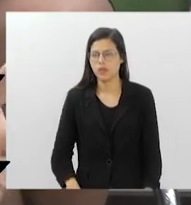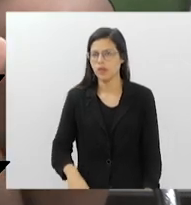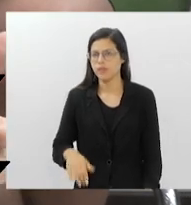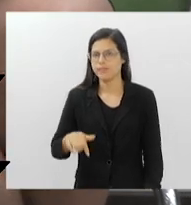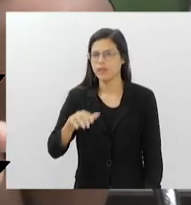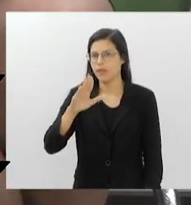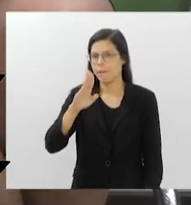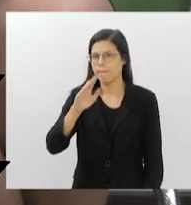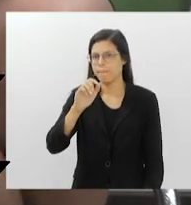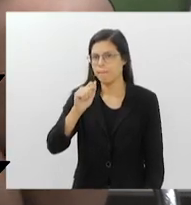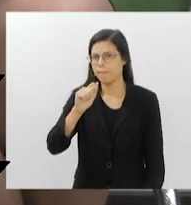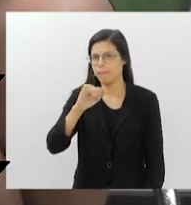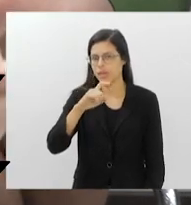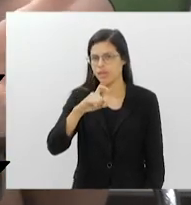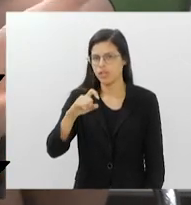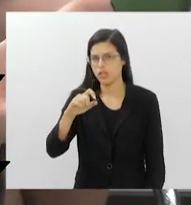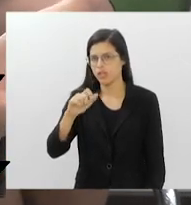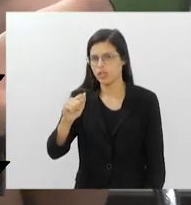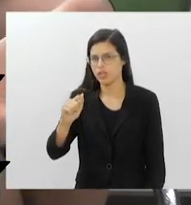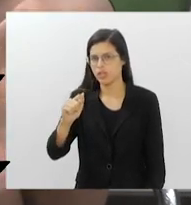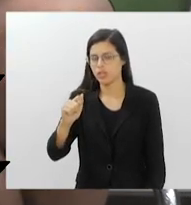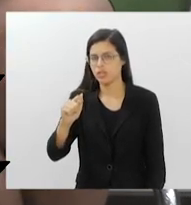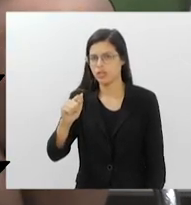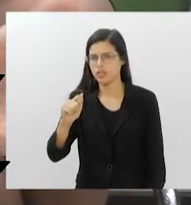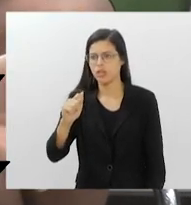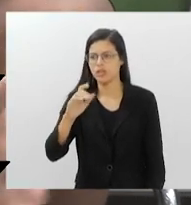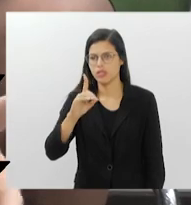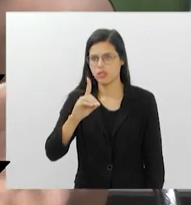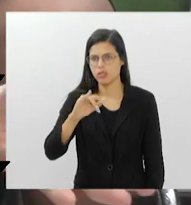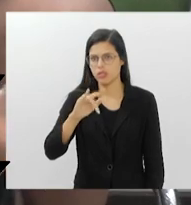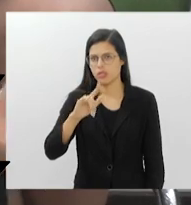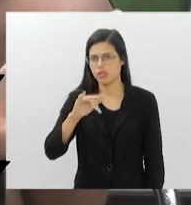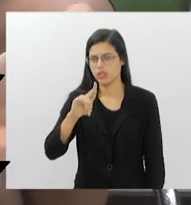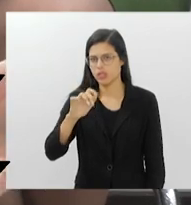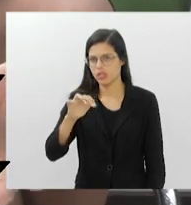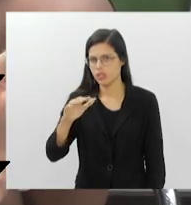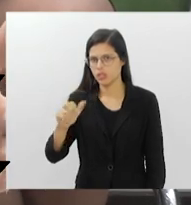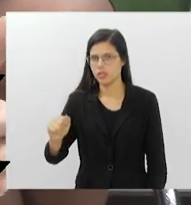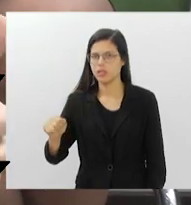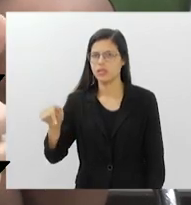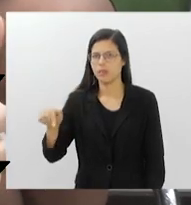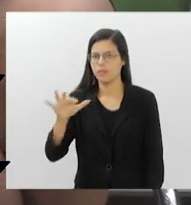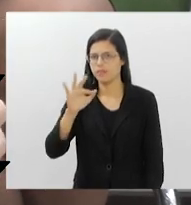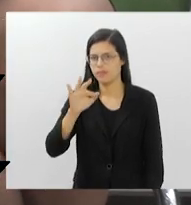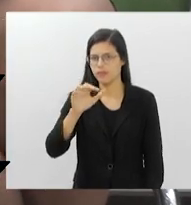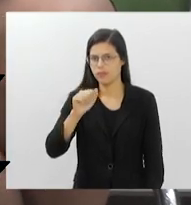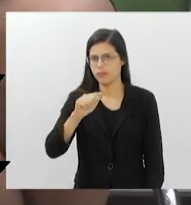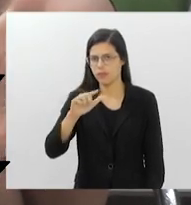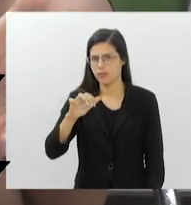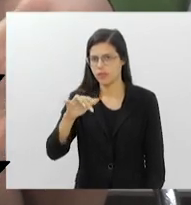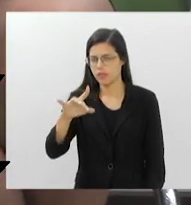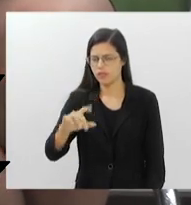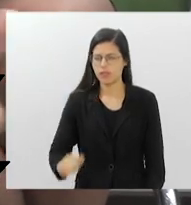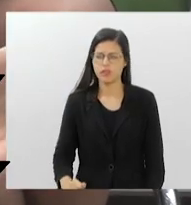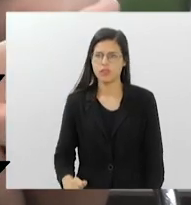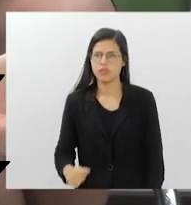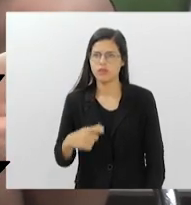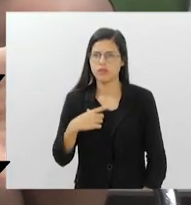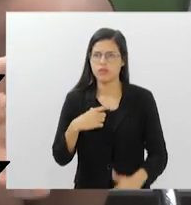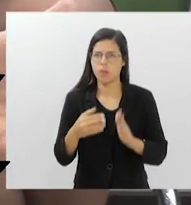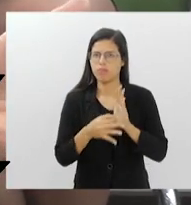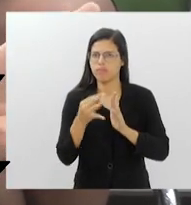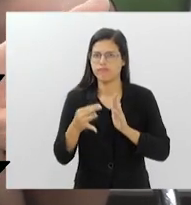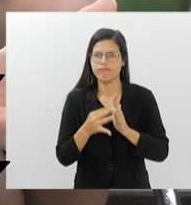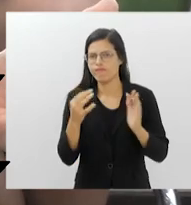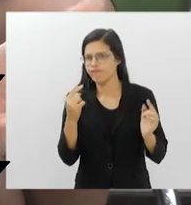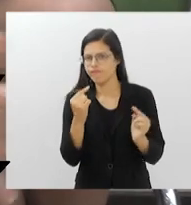para fazer a gente vai receber da Fazenda um parecer né até contraditório com que a